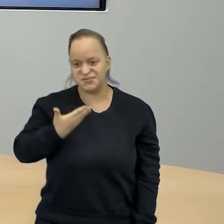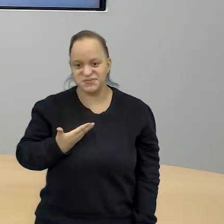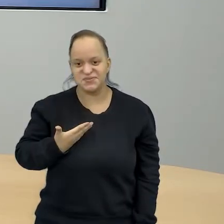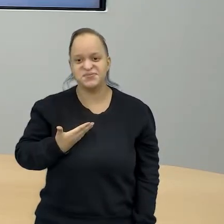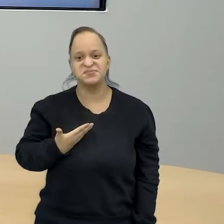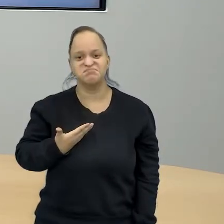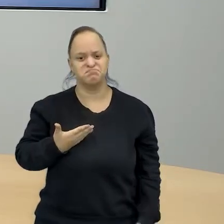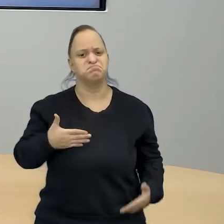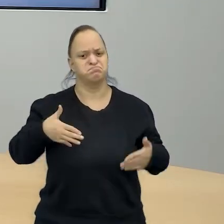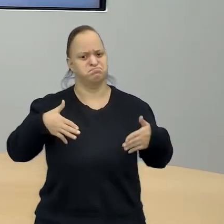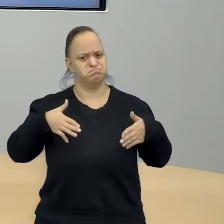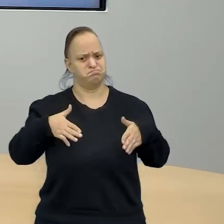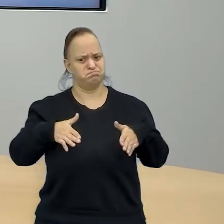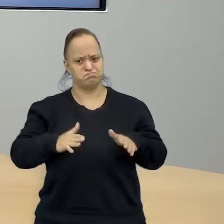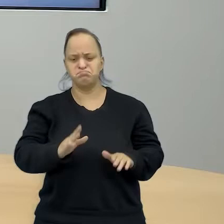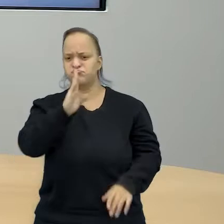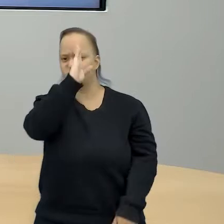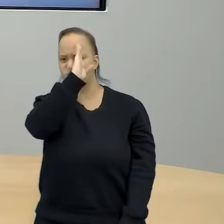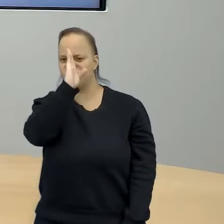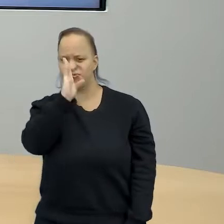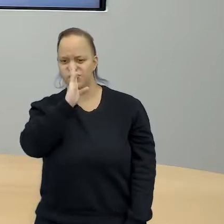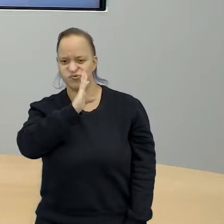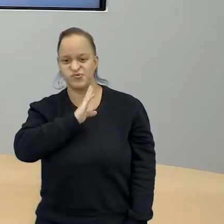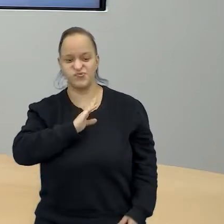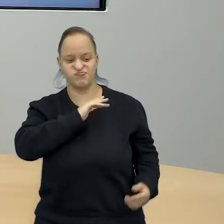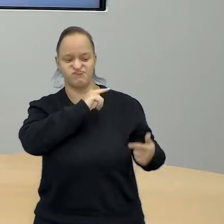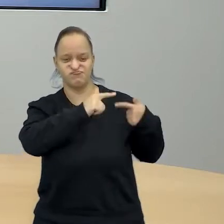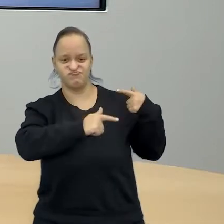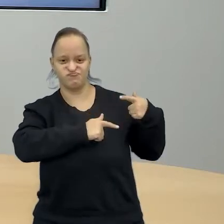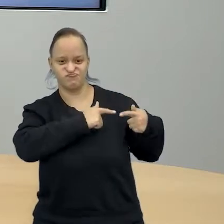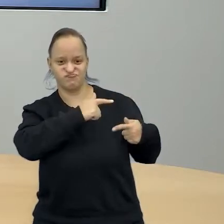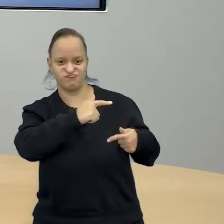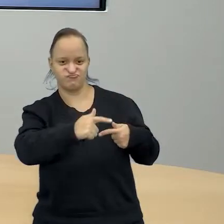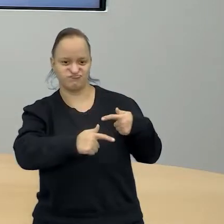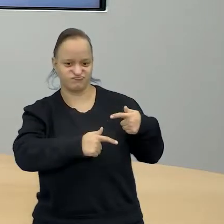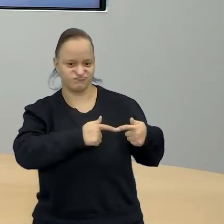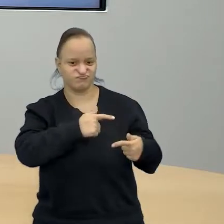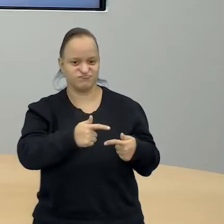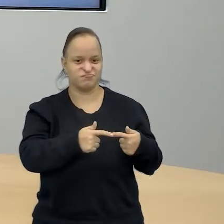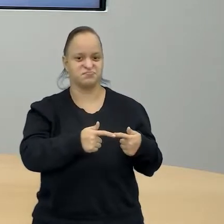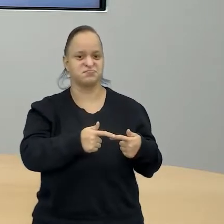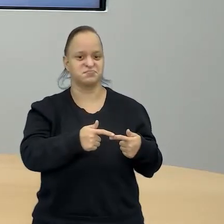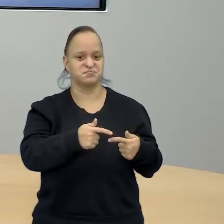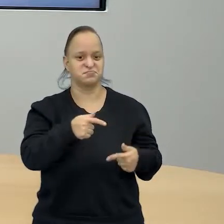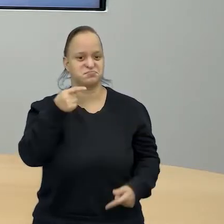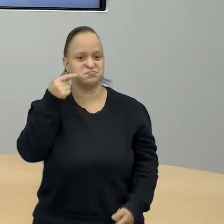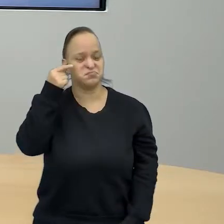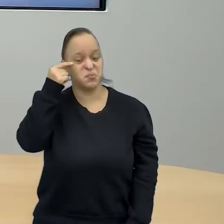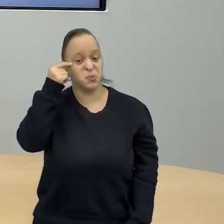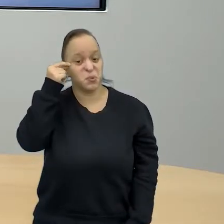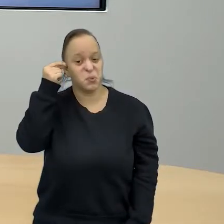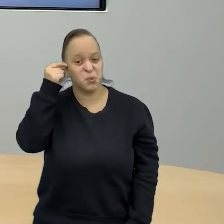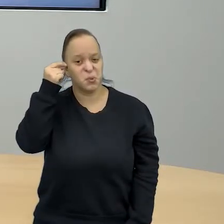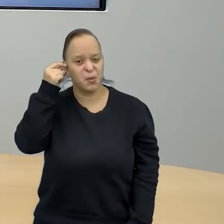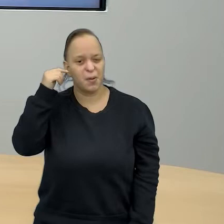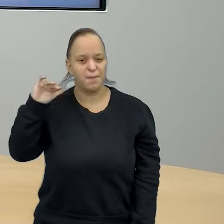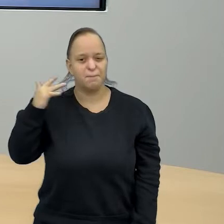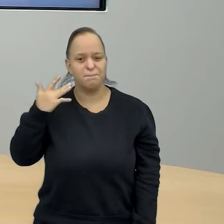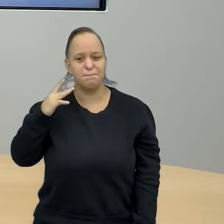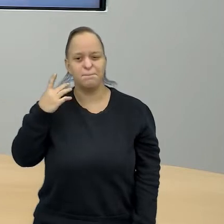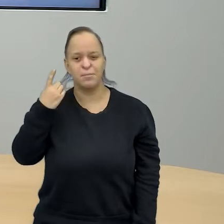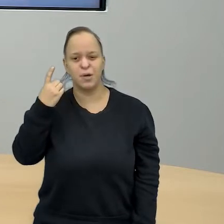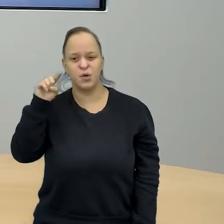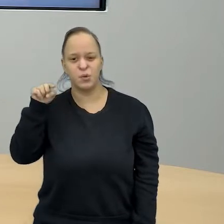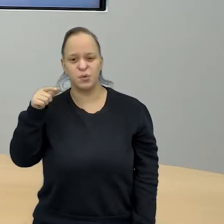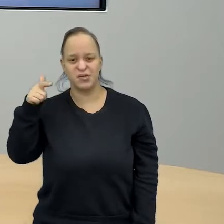brasileiro nato, descendente de japoneses, estatura mediana, 1,70 m. E eu uso óculos de